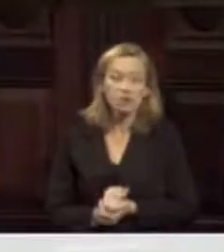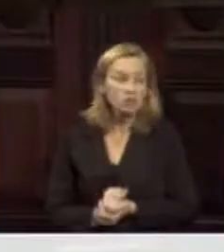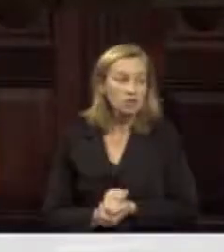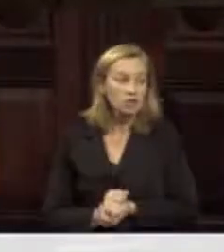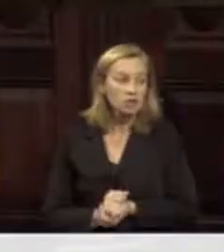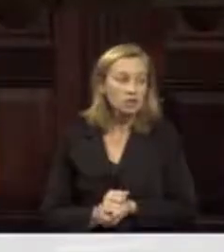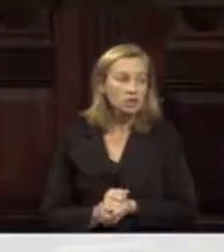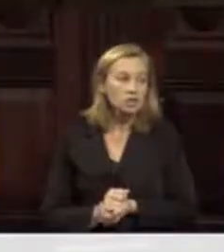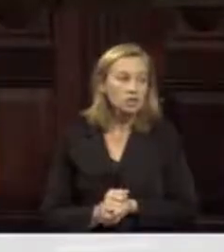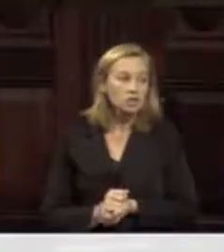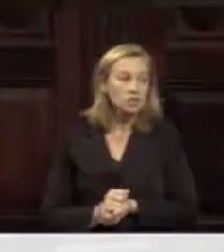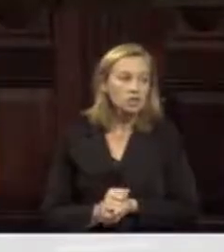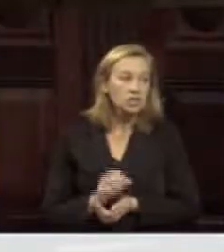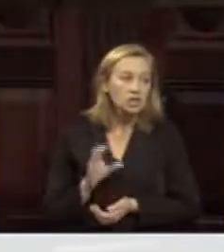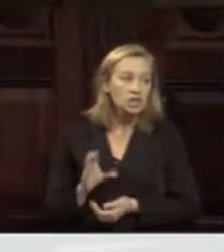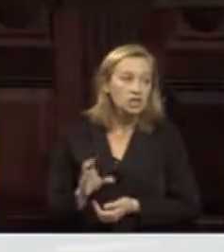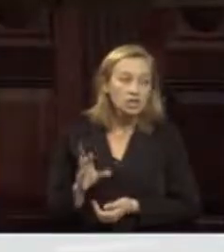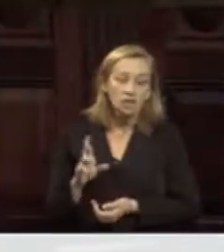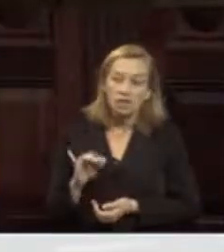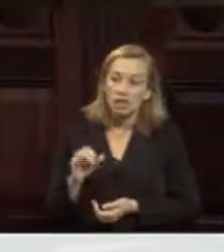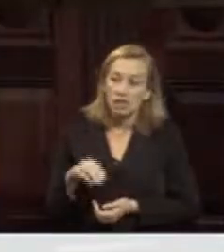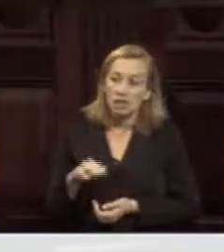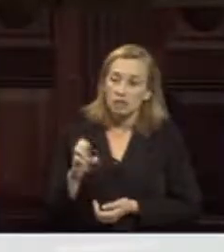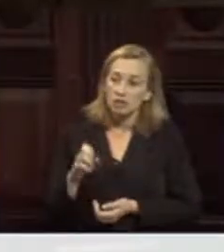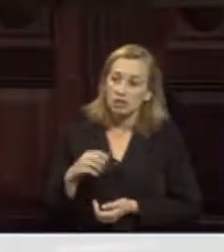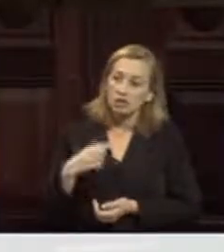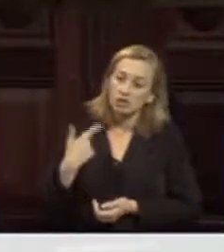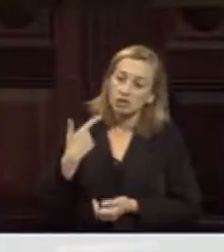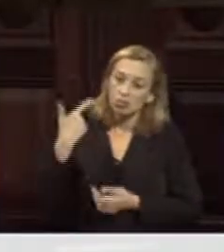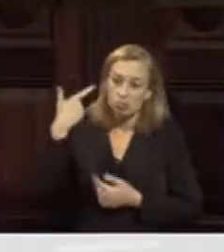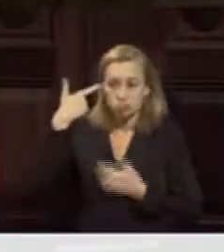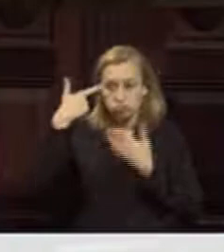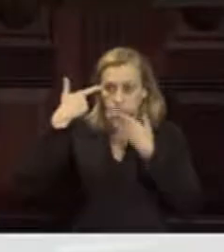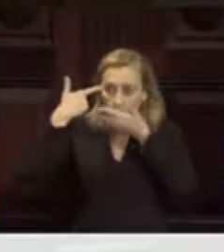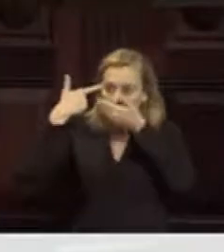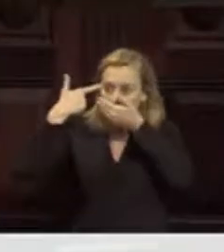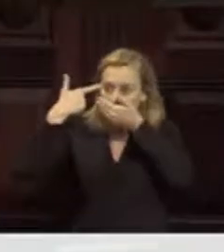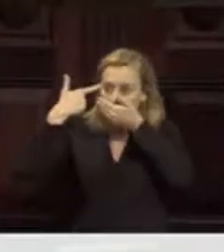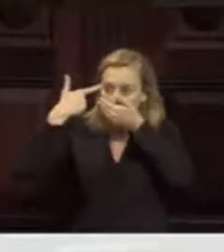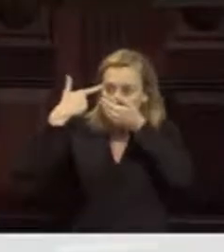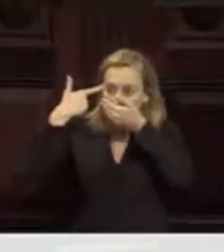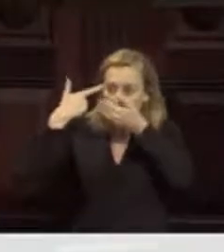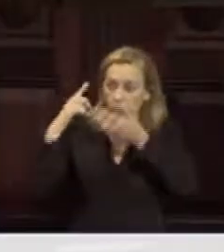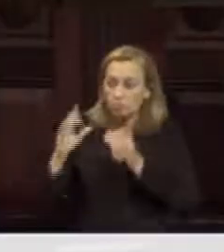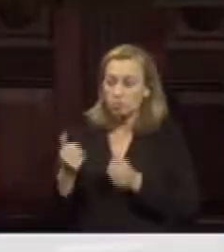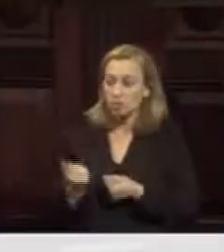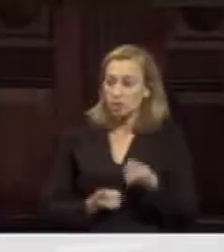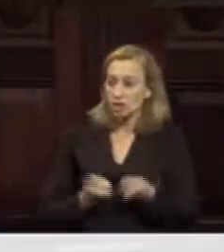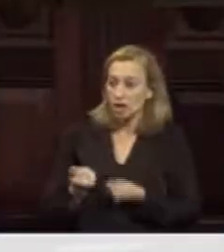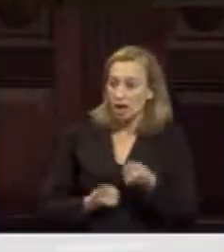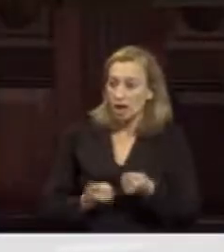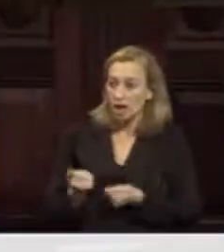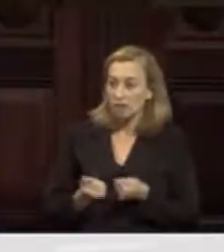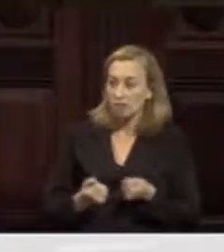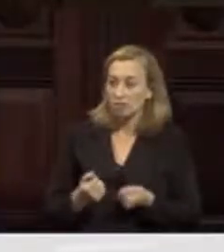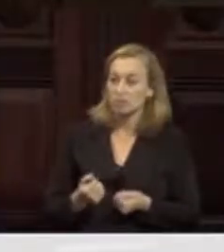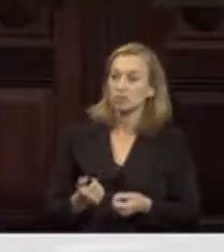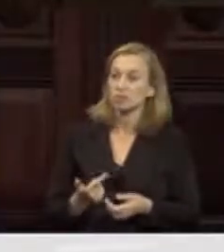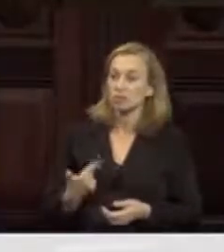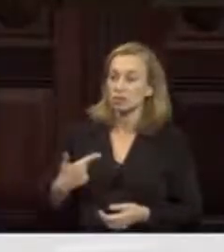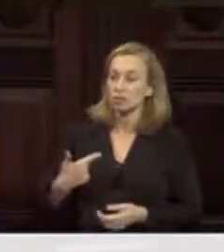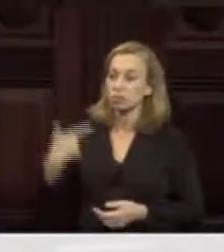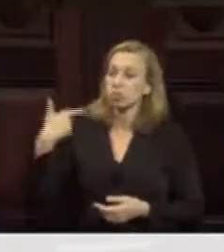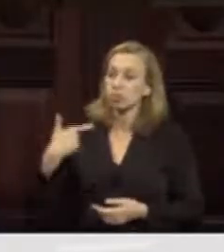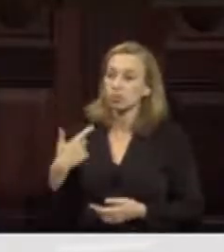como assassinatos, crimes de morte, roubo de carga, que é um crime que aflige de um modo muito particular